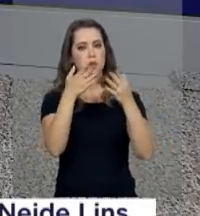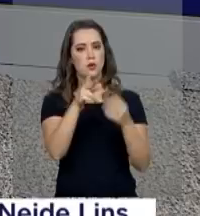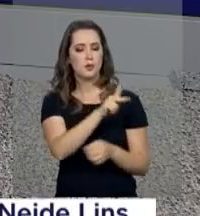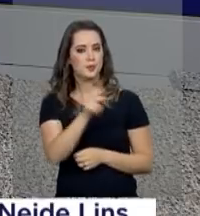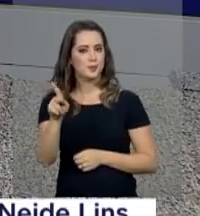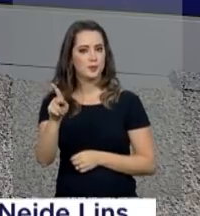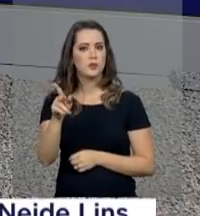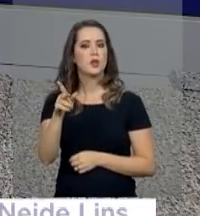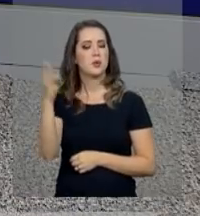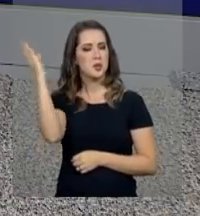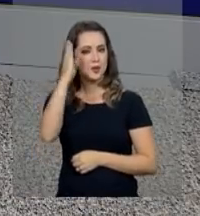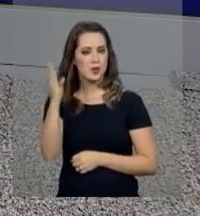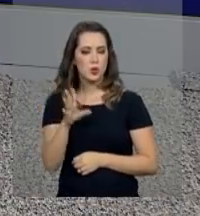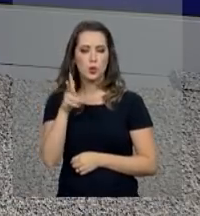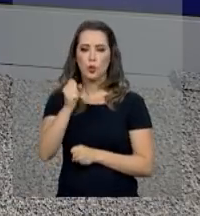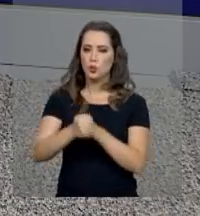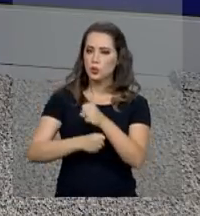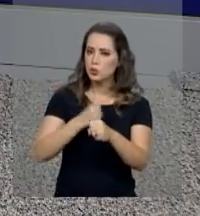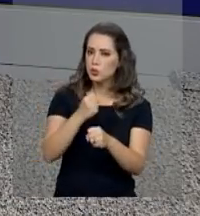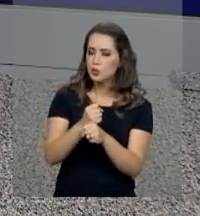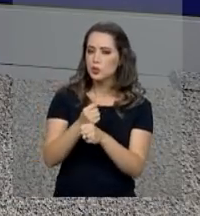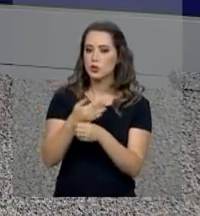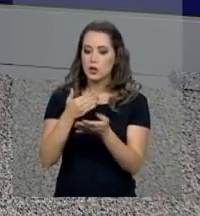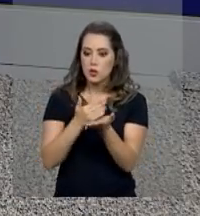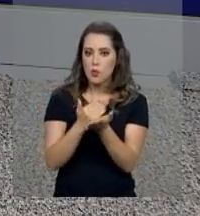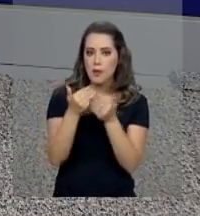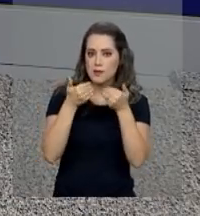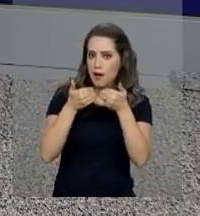presidente brasileiro que todos os anos faz o discurso,